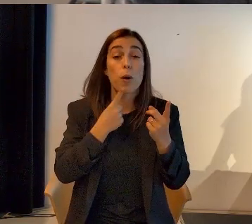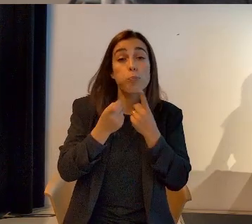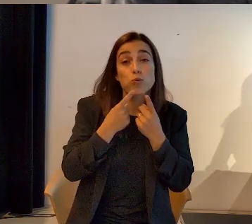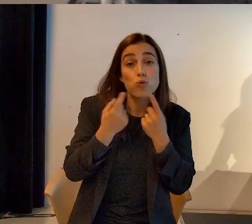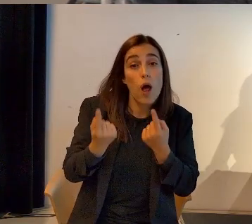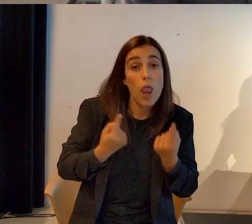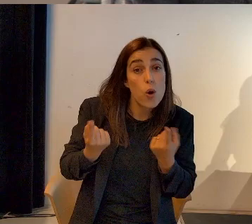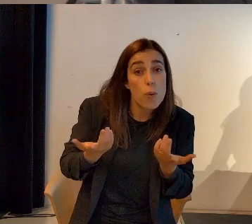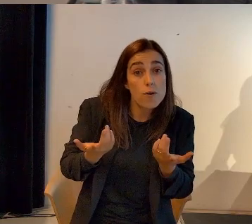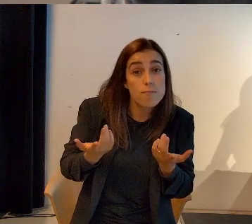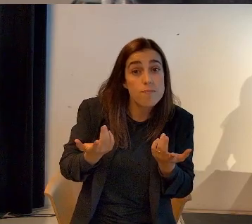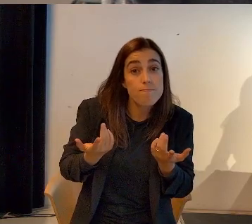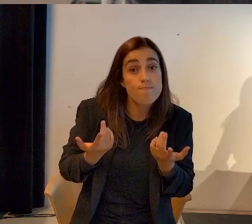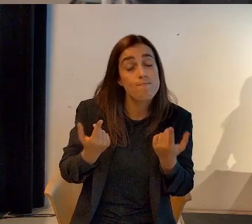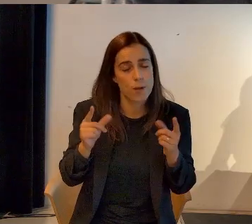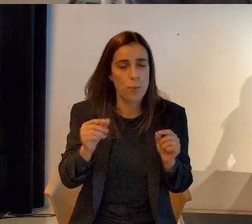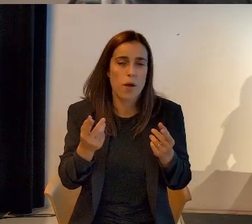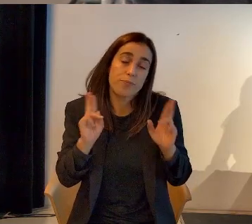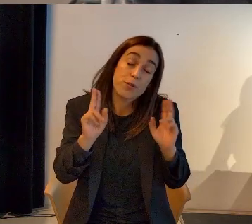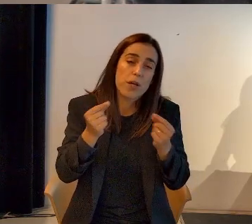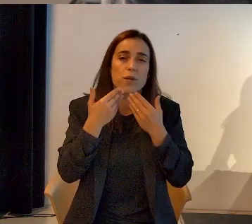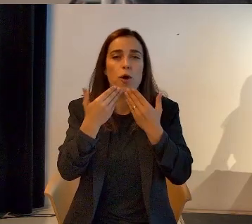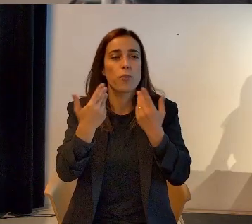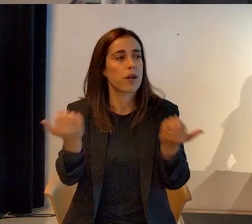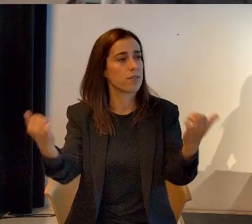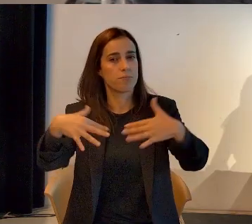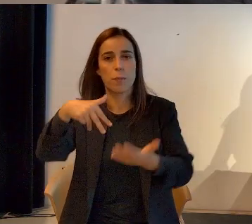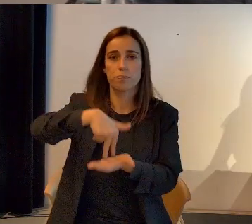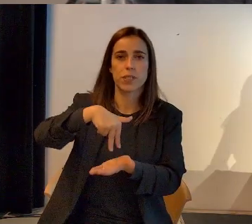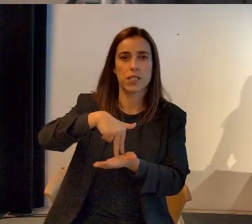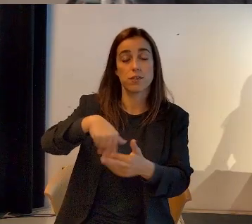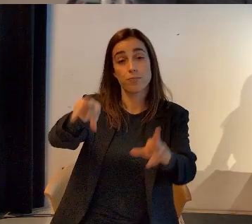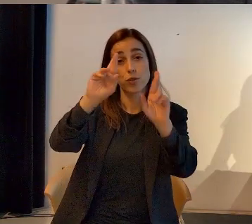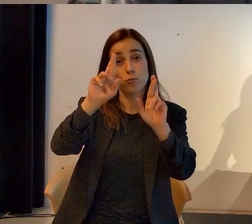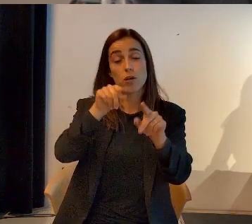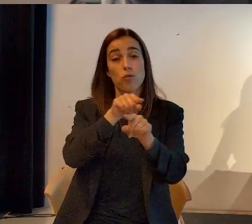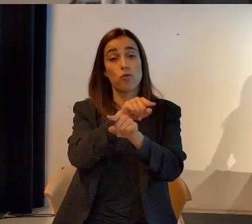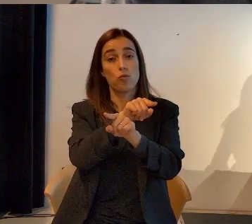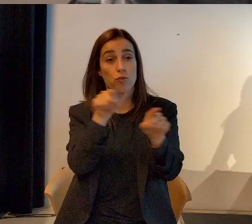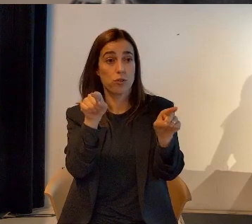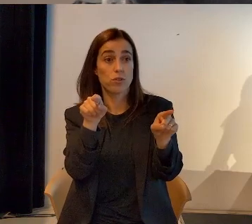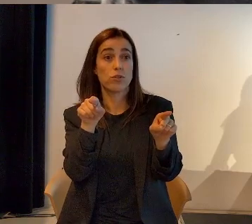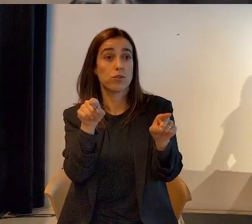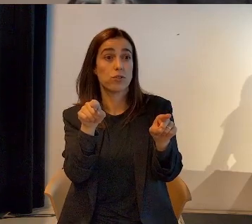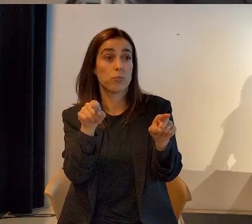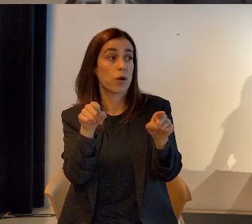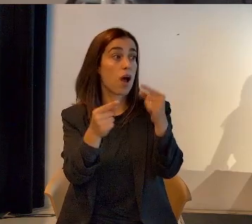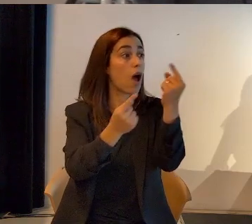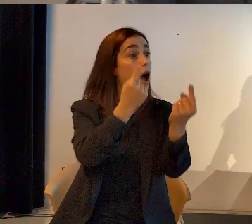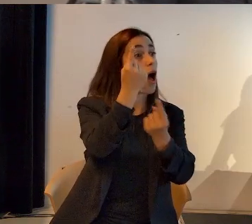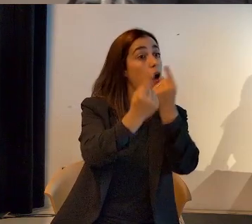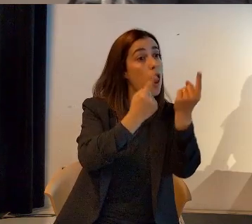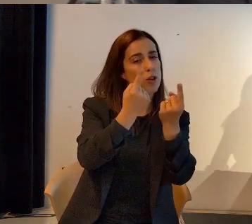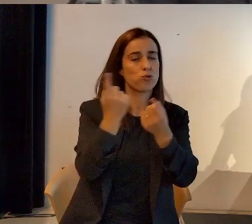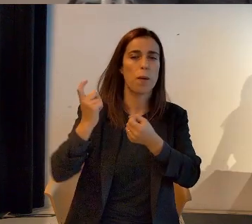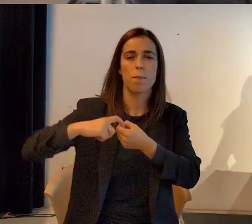questões, esperando e agradecendo desde já a vossa presença e esperando que vocês também, aqueles que nos possam, porque alguns de vocês também já são